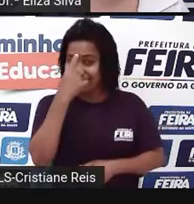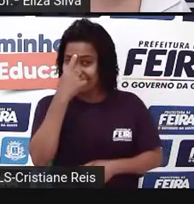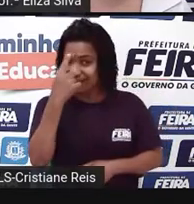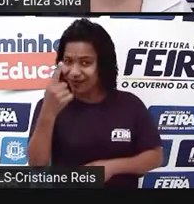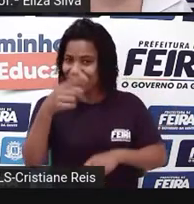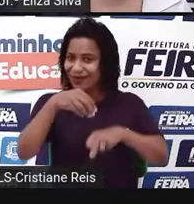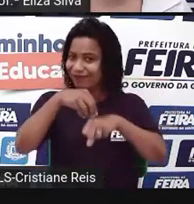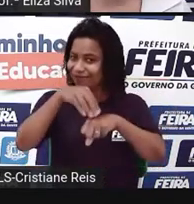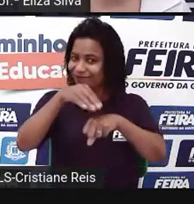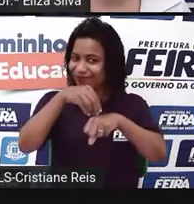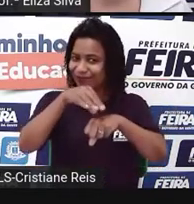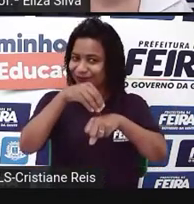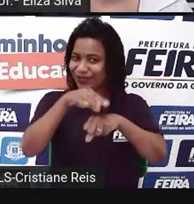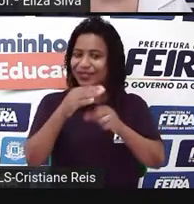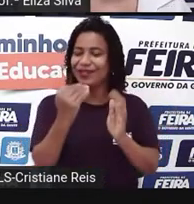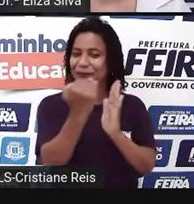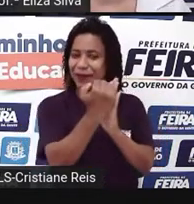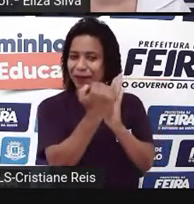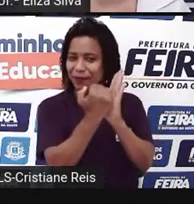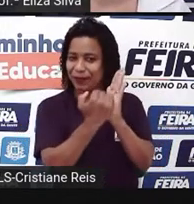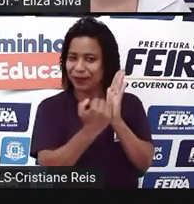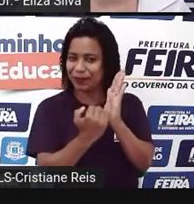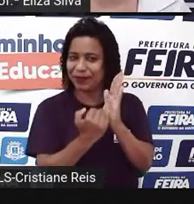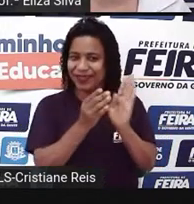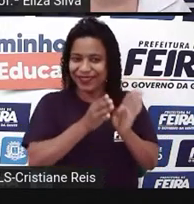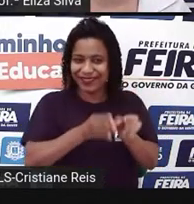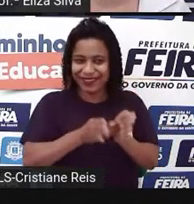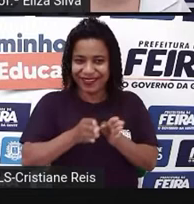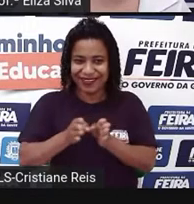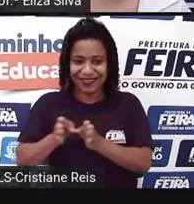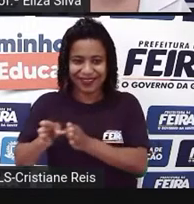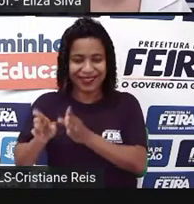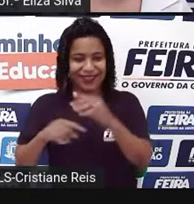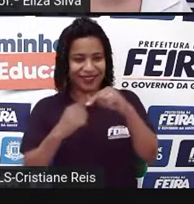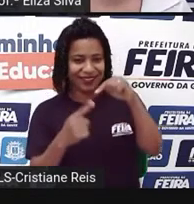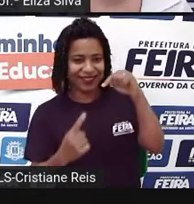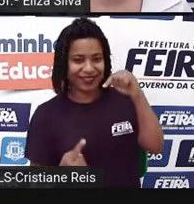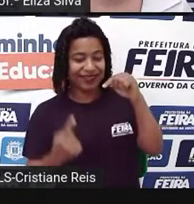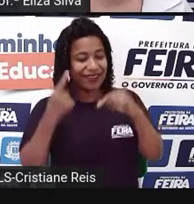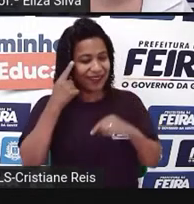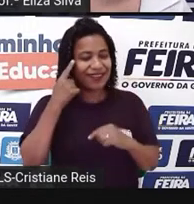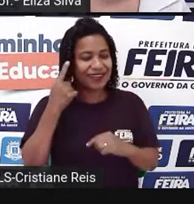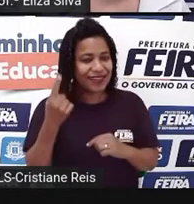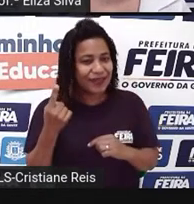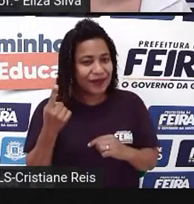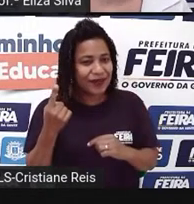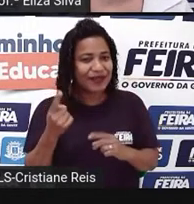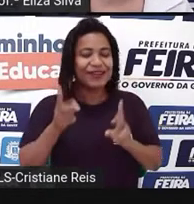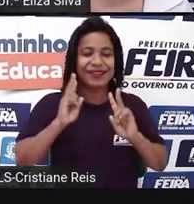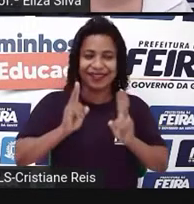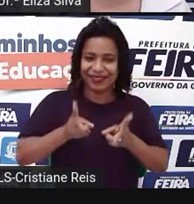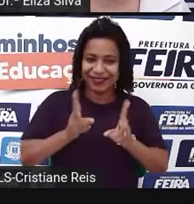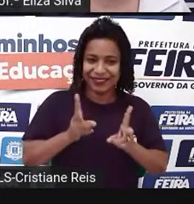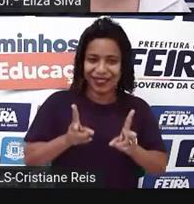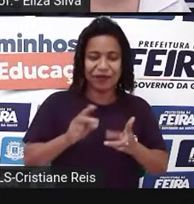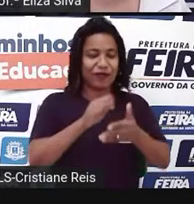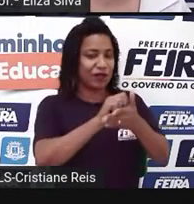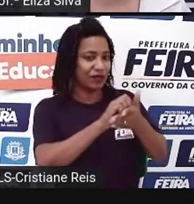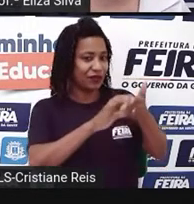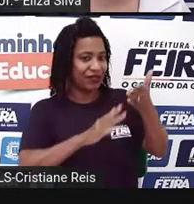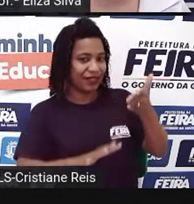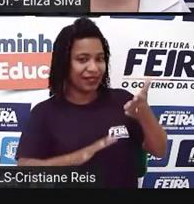dicas de organização. Toda vez que vocês forem realizar atividades de classe, coloque um título,